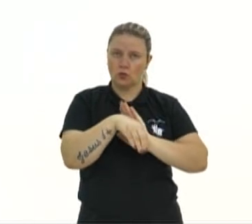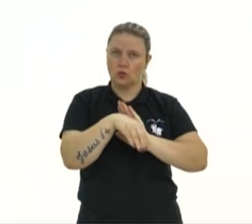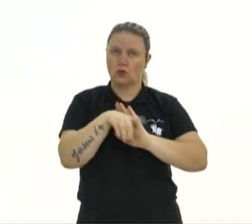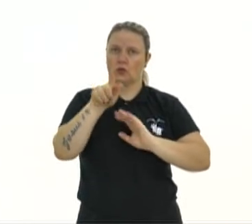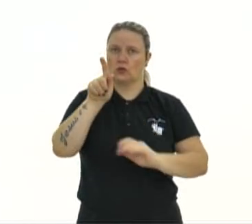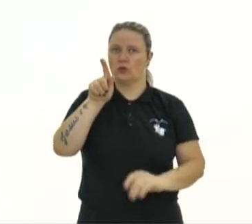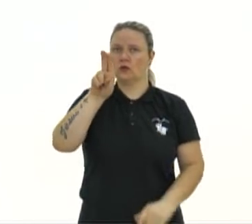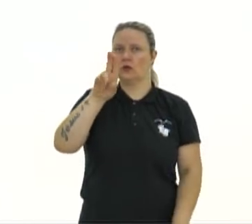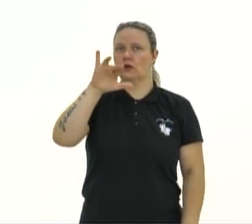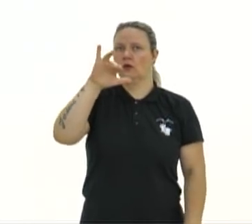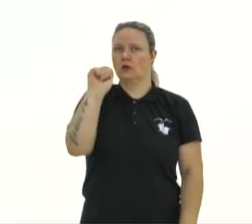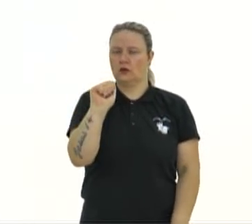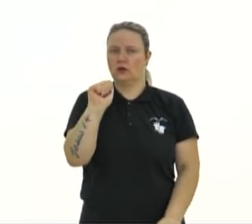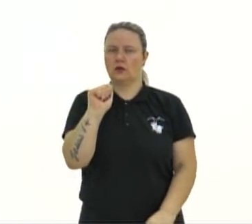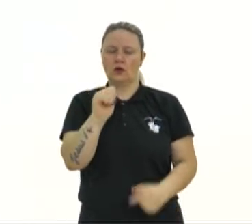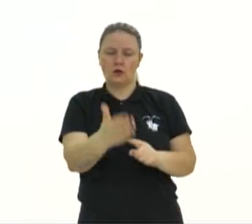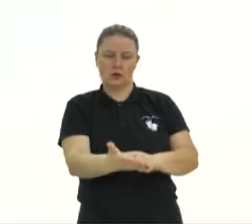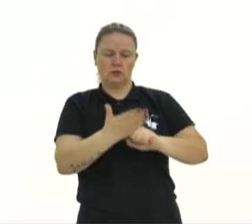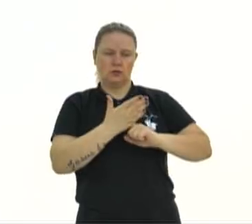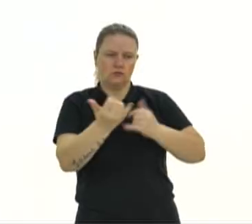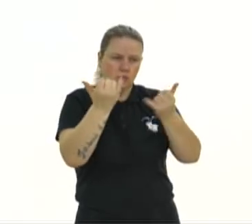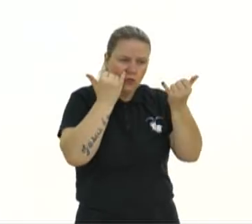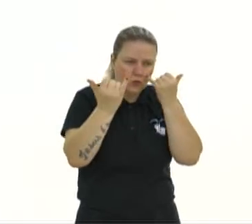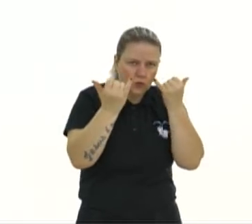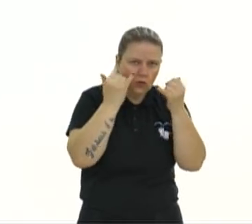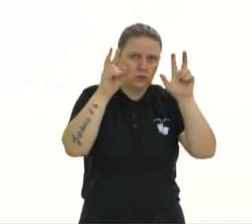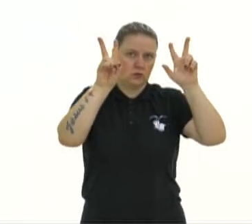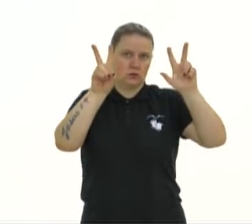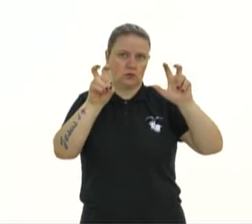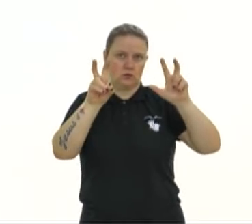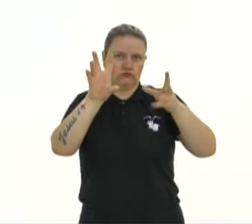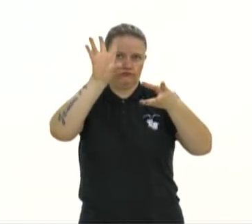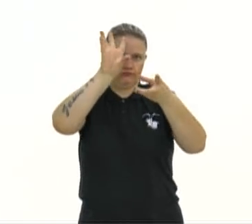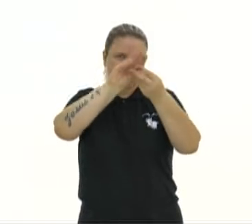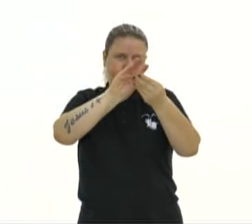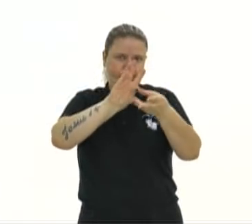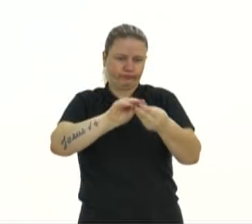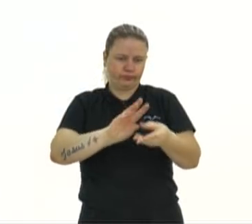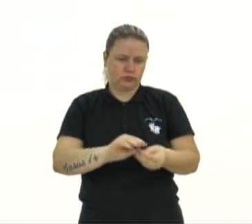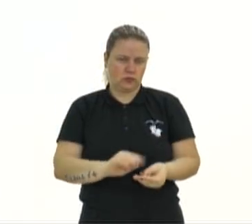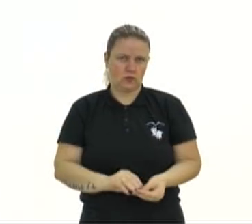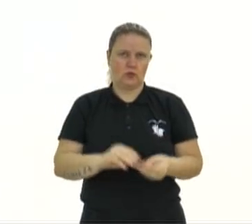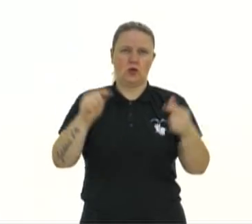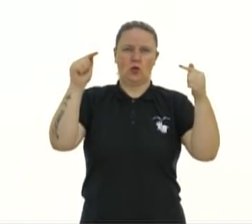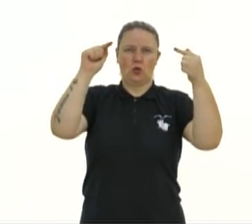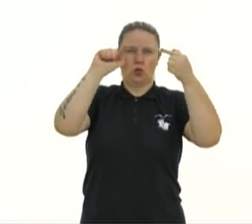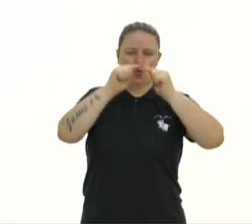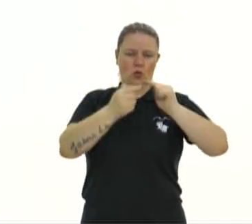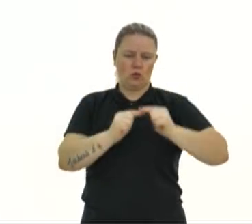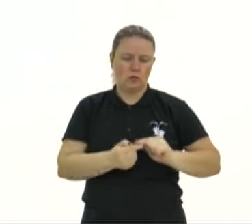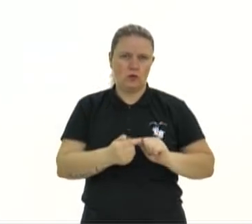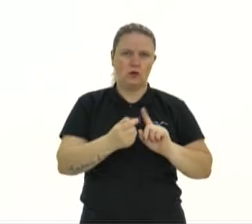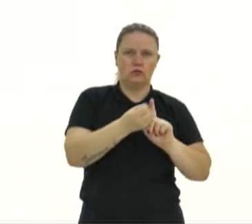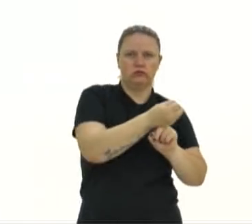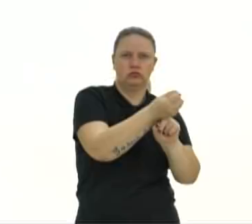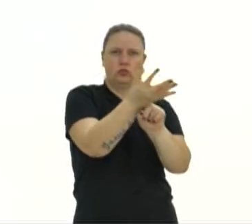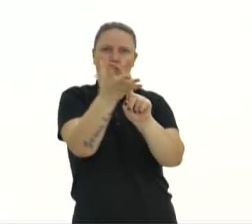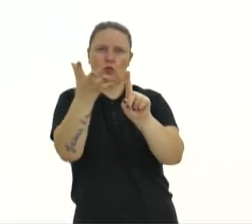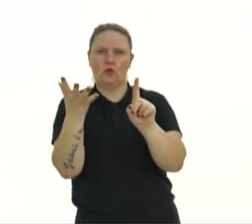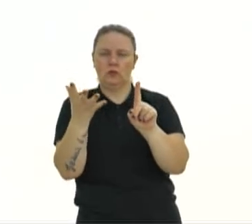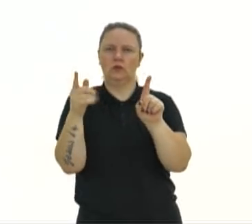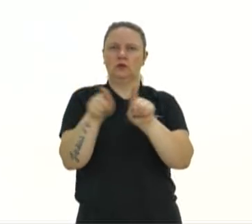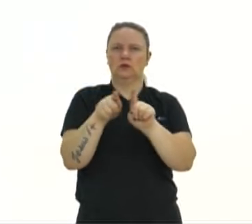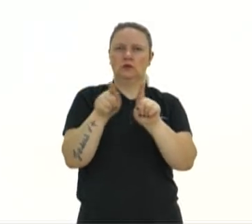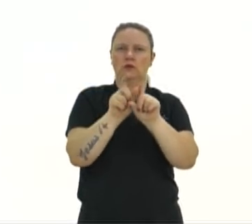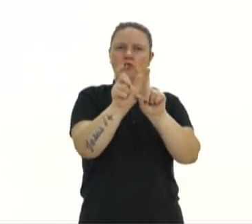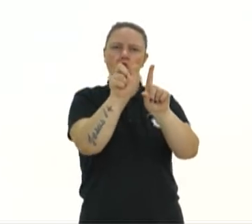É um gênero que apresenta informações sobre determinado assunto de forma sintética, combinando linguagem verbal, textos curtos, e